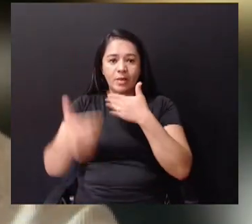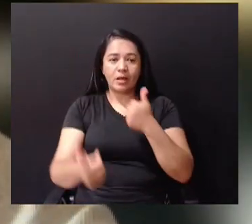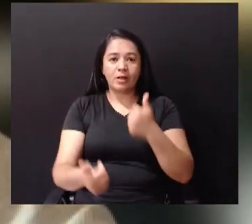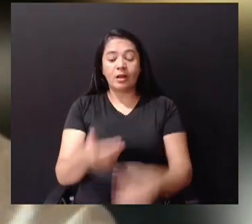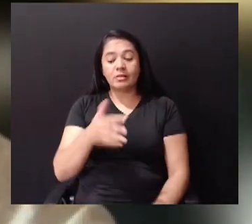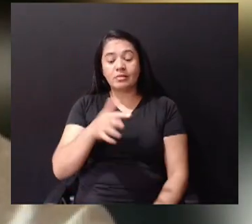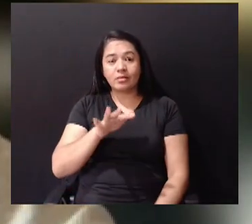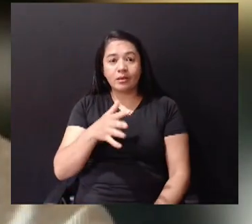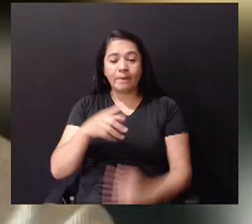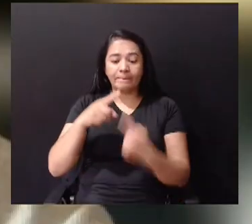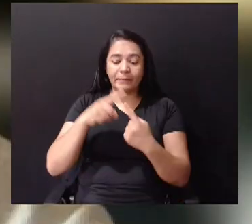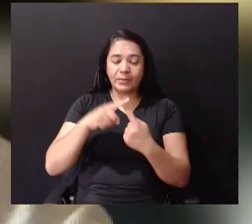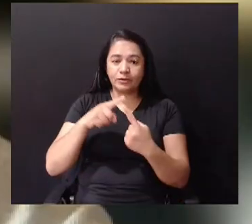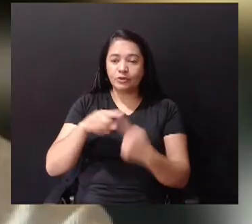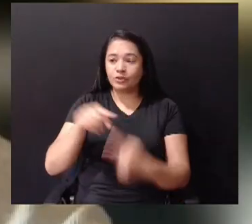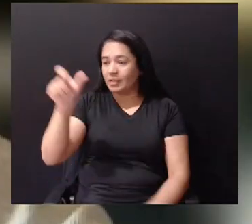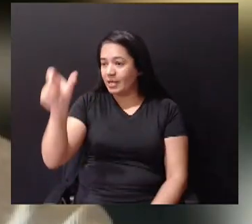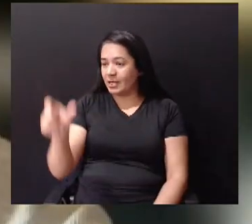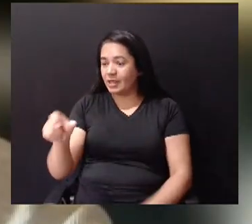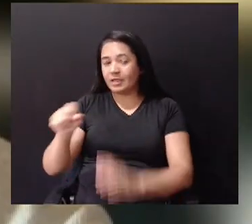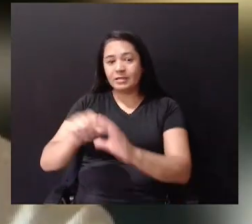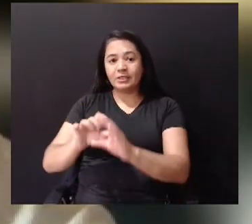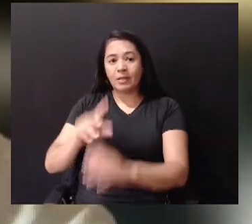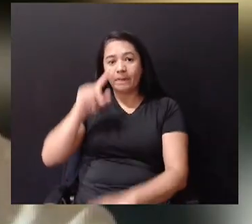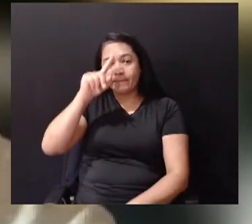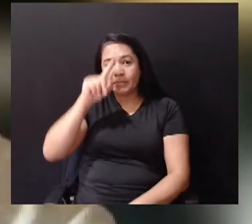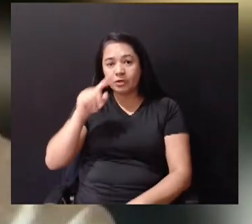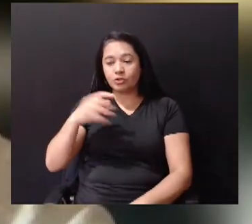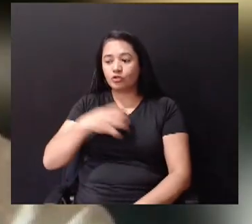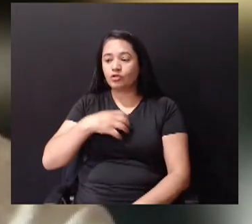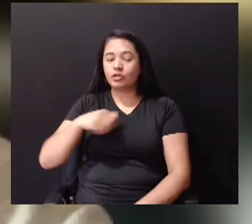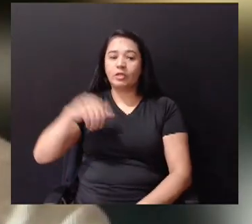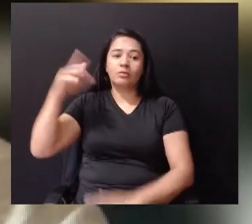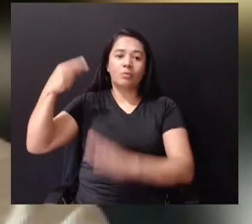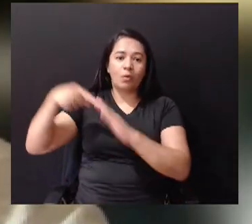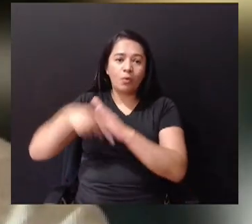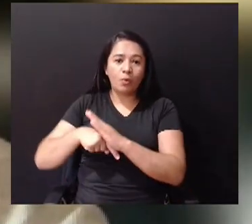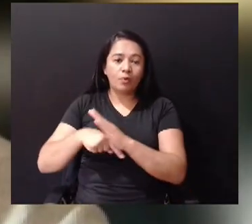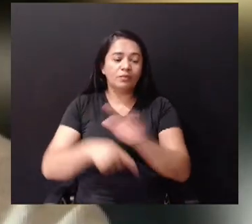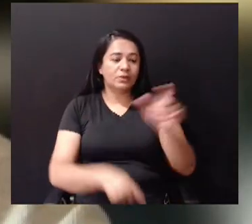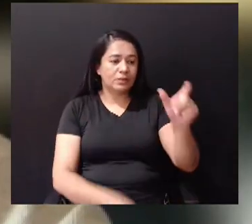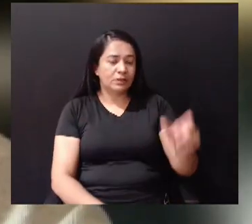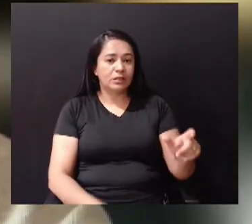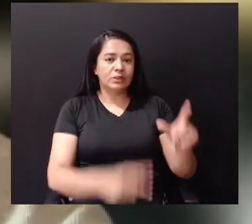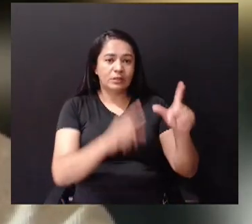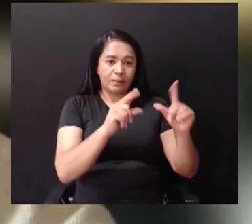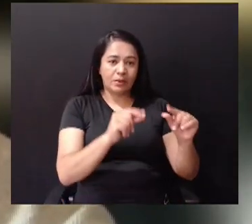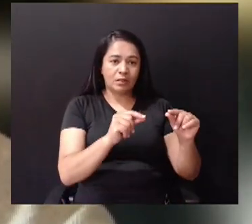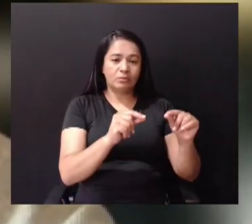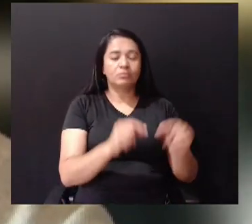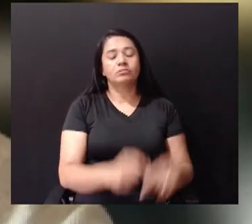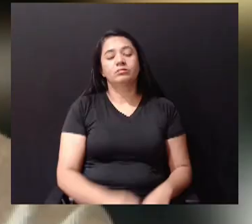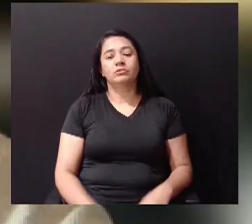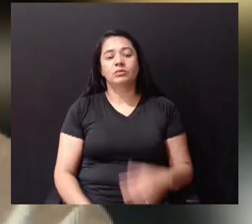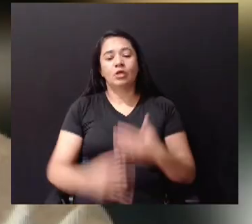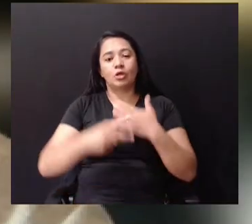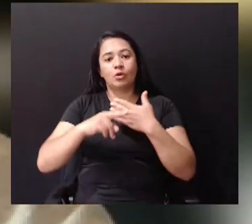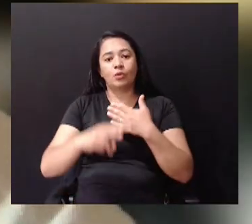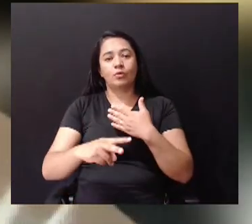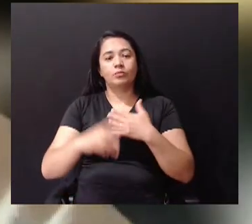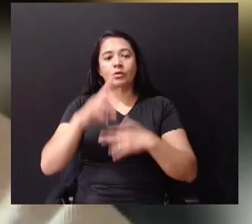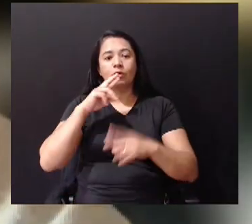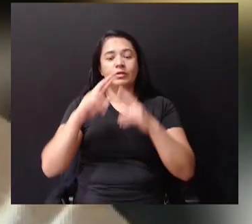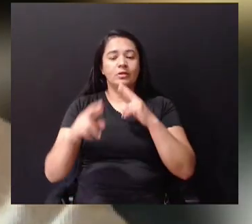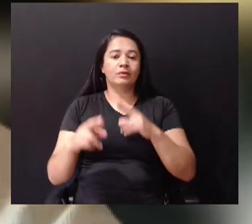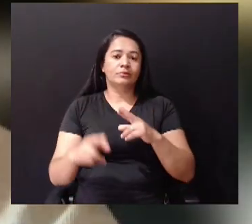que características de alto risco de forma mais agressiva, de baixo risco de forma menos agressiva. E o resultado final desse manejo é dar a